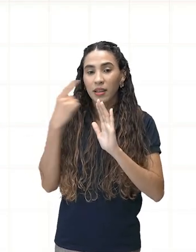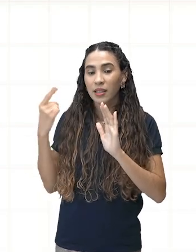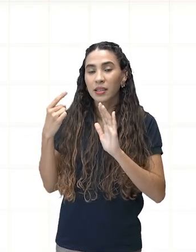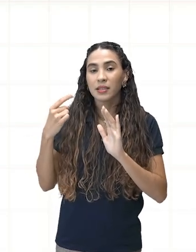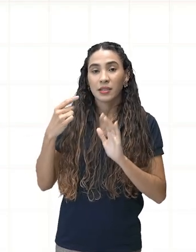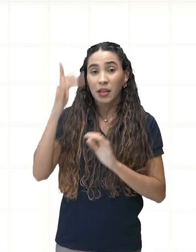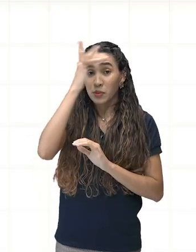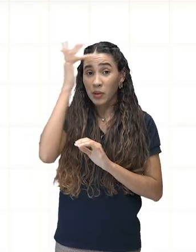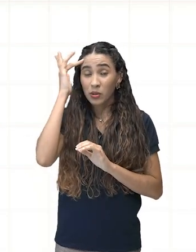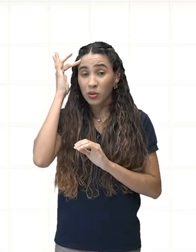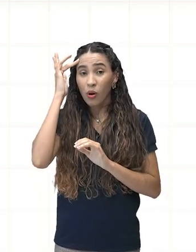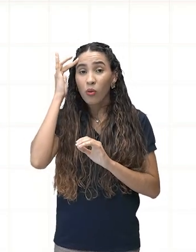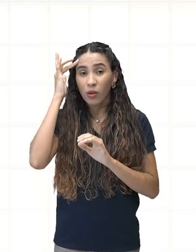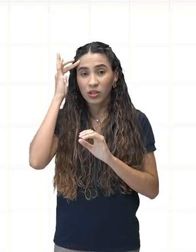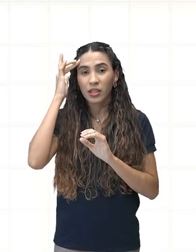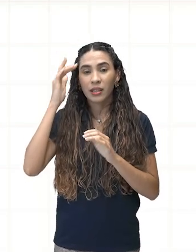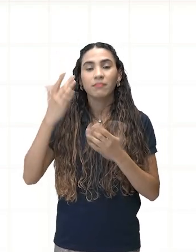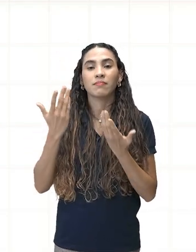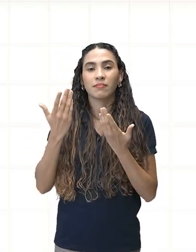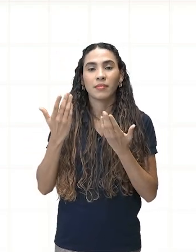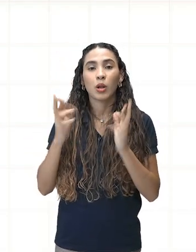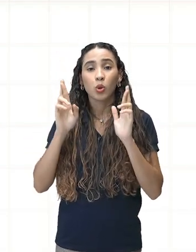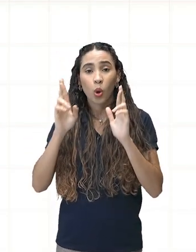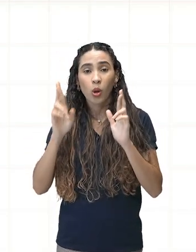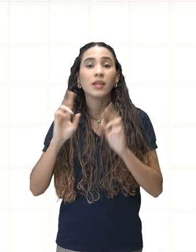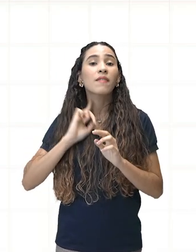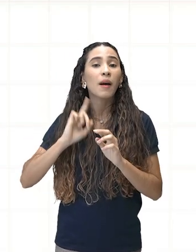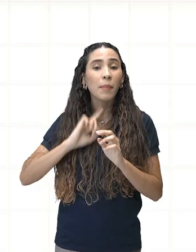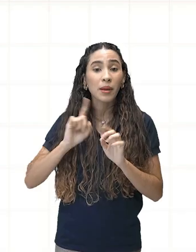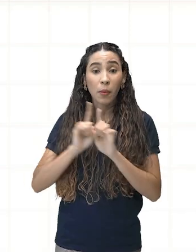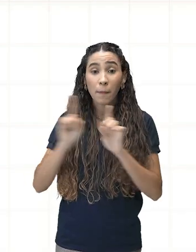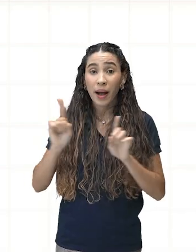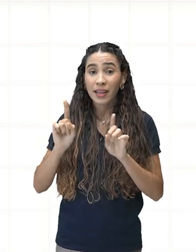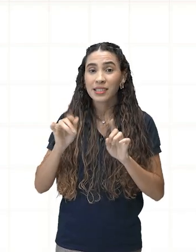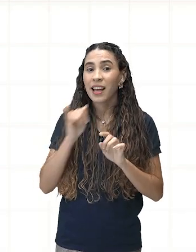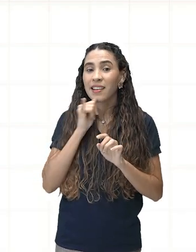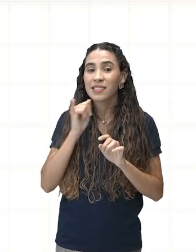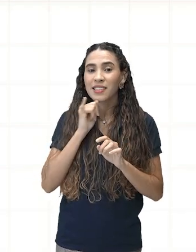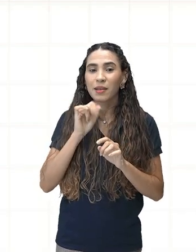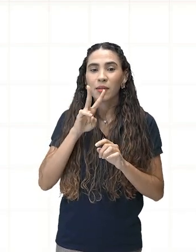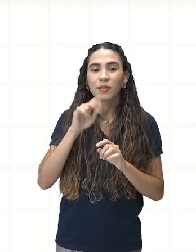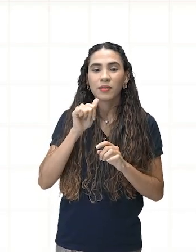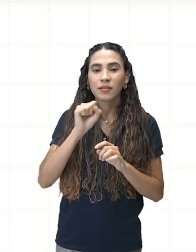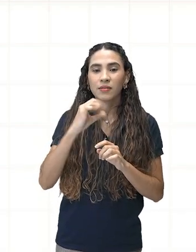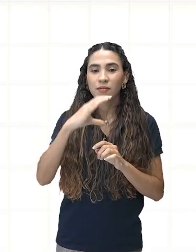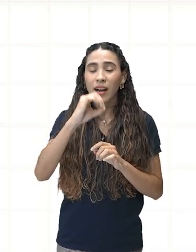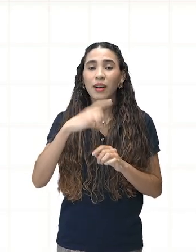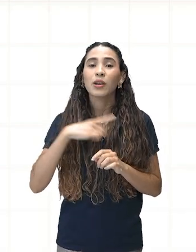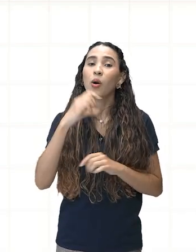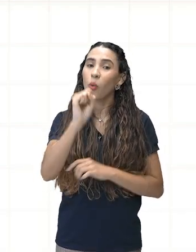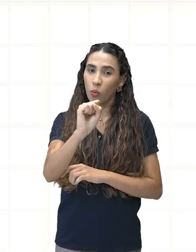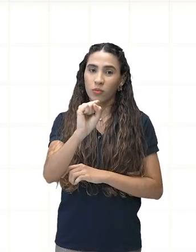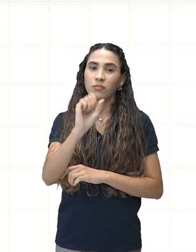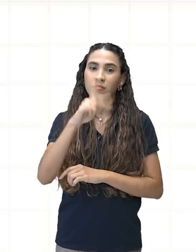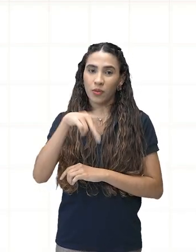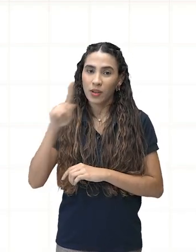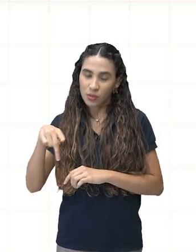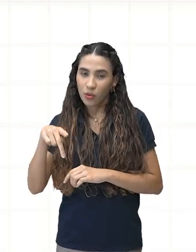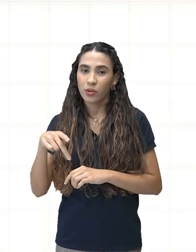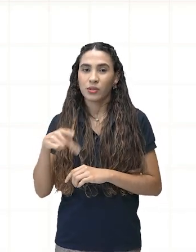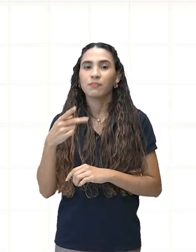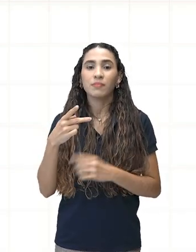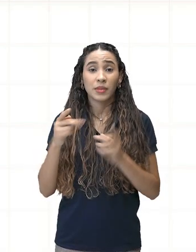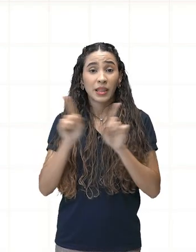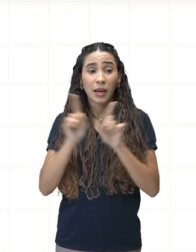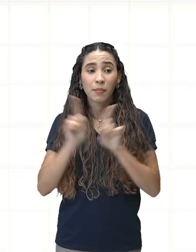pelas pessoas que se declararam flamenguistas. Mas olha o Vascão aqui em segundo, com 8 professores dizendo